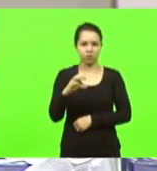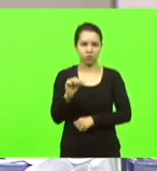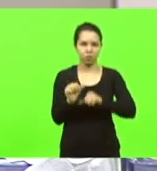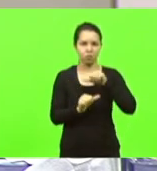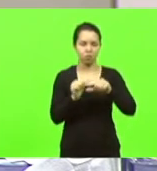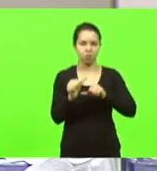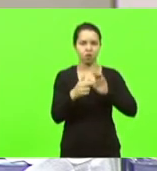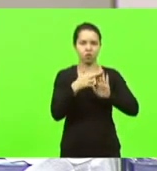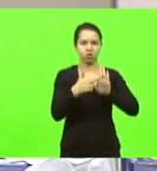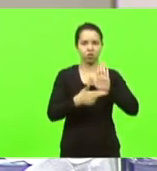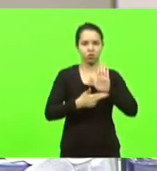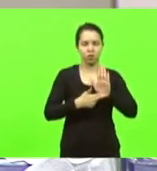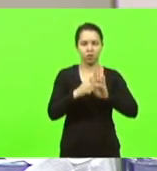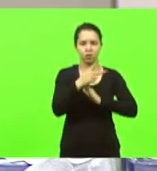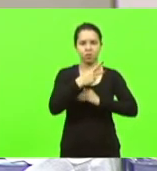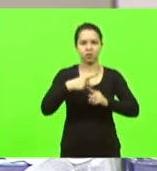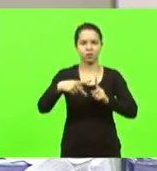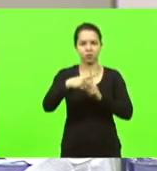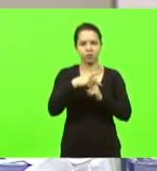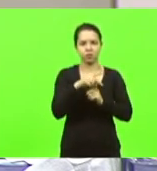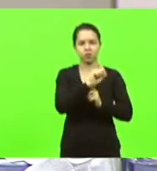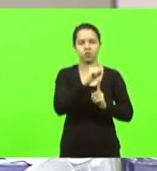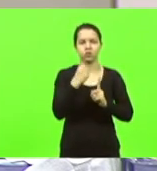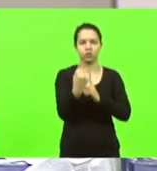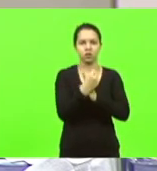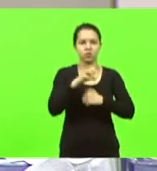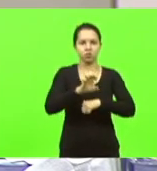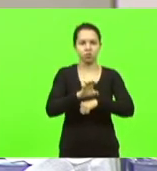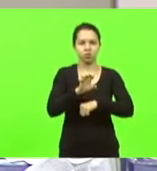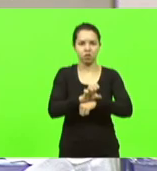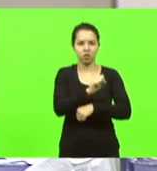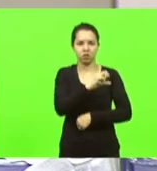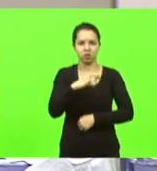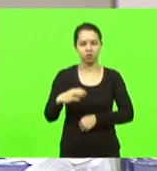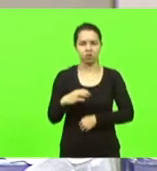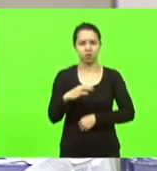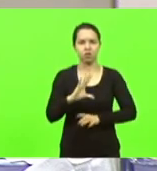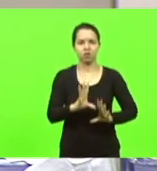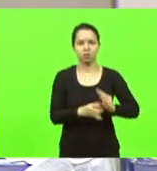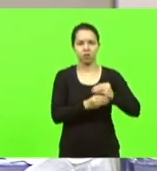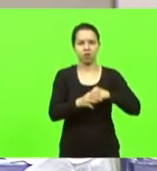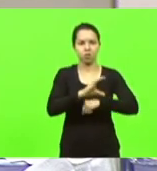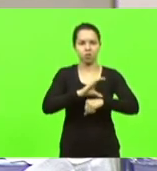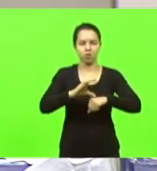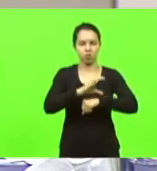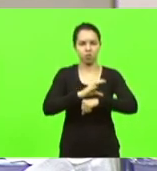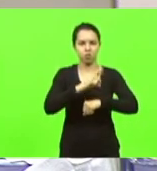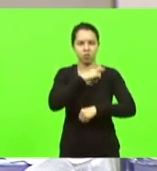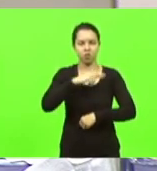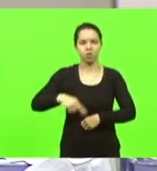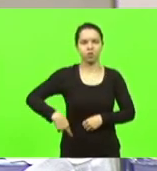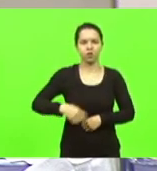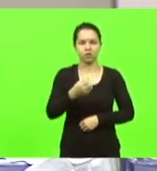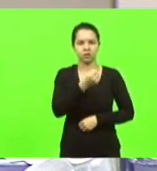o Regimento próprio da previdência social do Estado de Santa Catarina nos termos da emenda constitucional da república